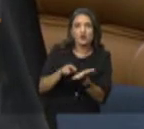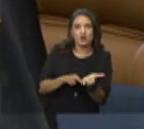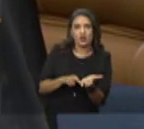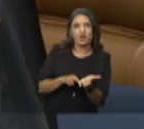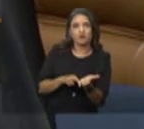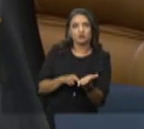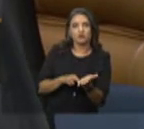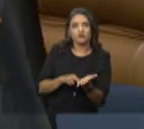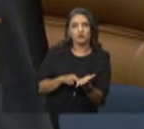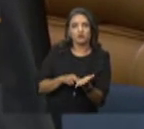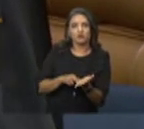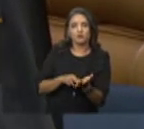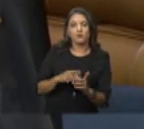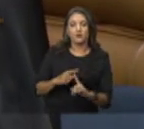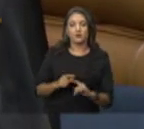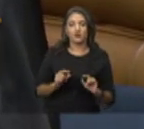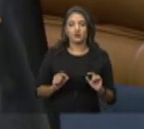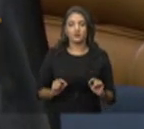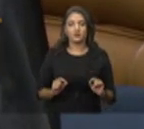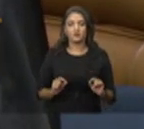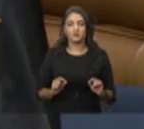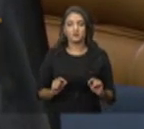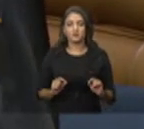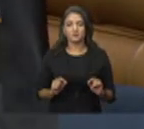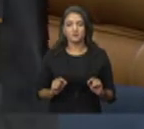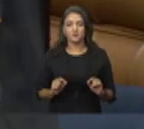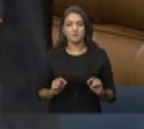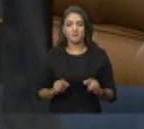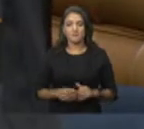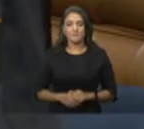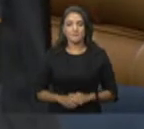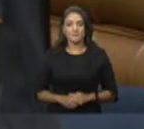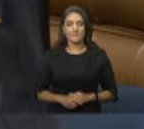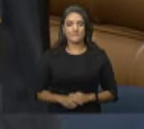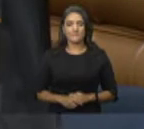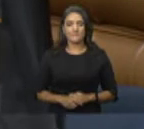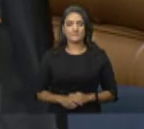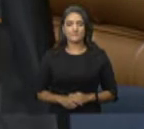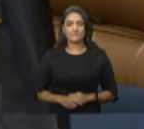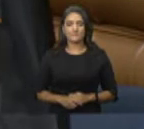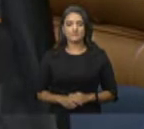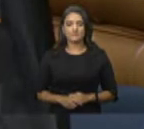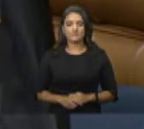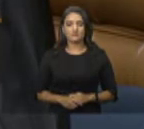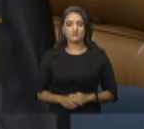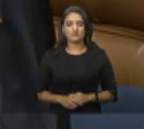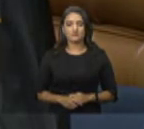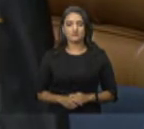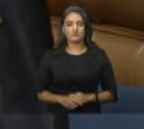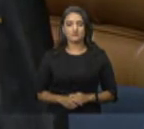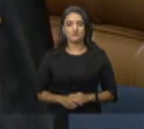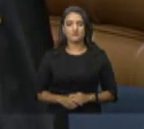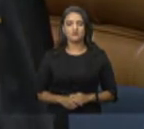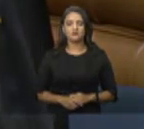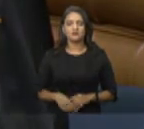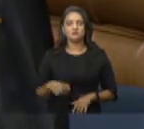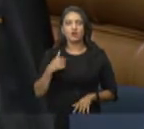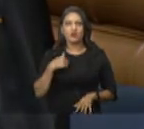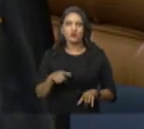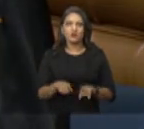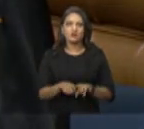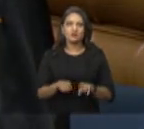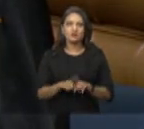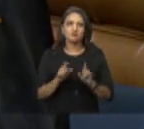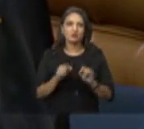na medida em que eu também como sua excelência assento que o que se consiga no artigo